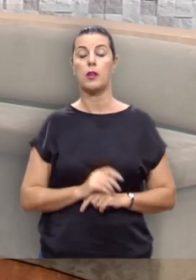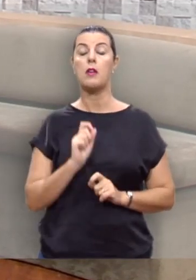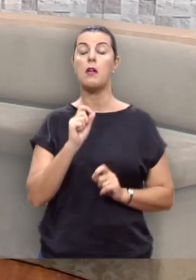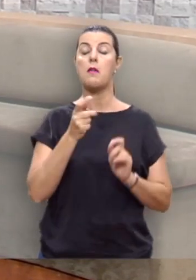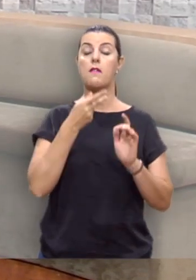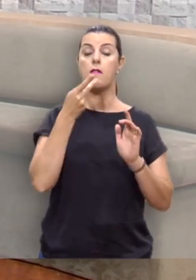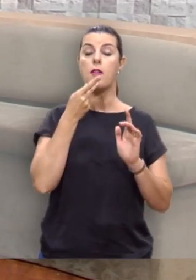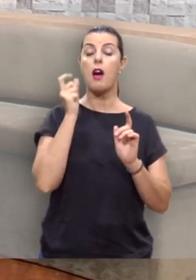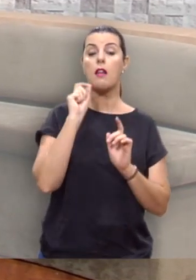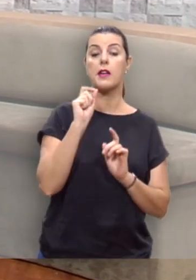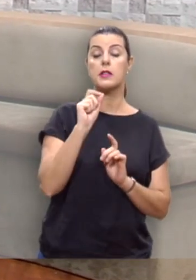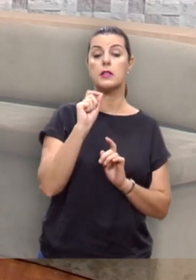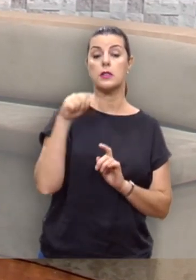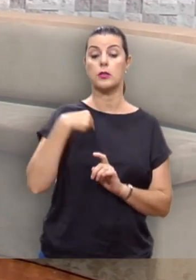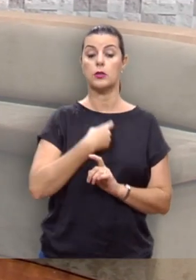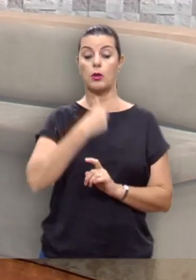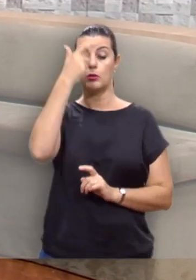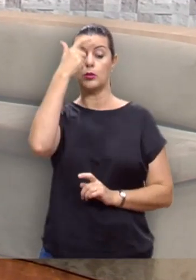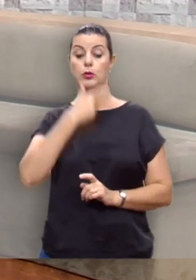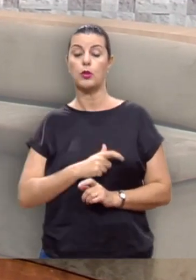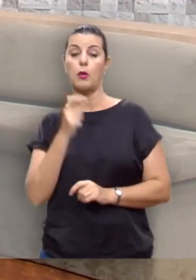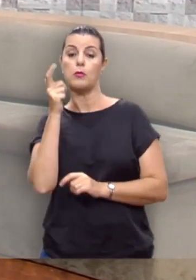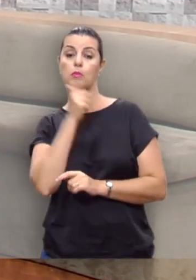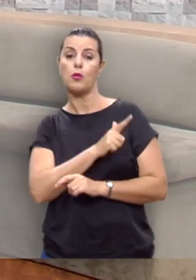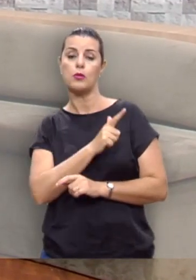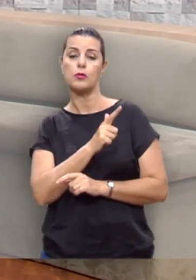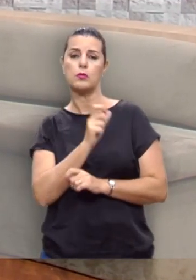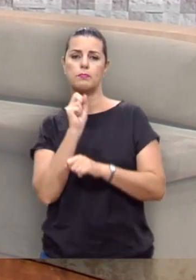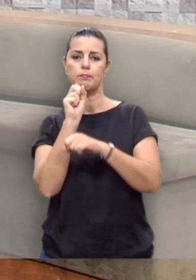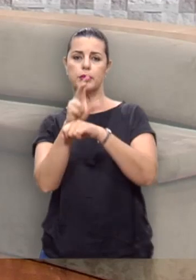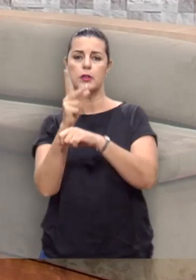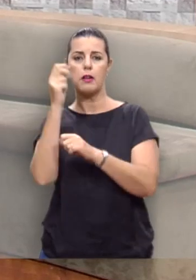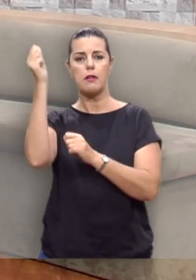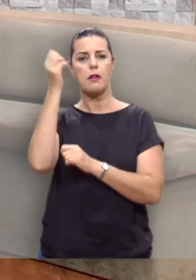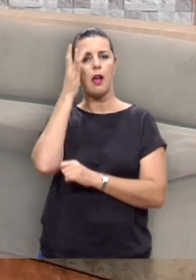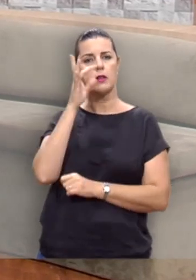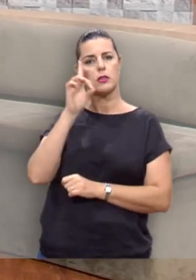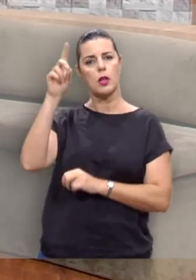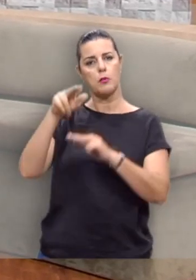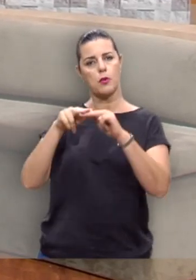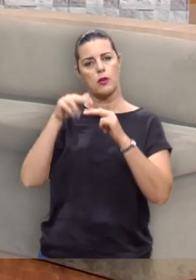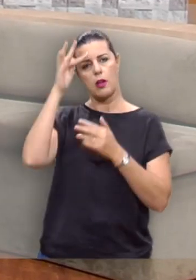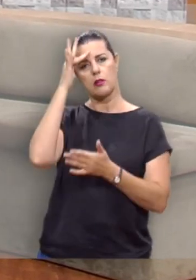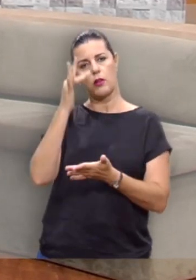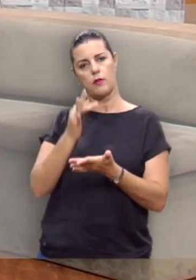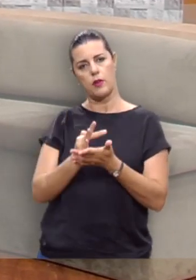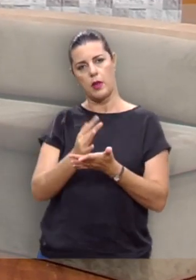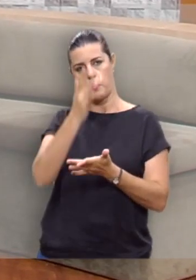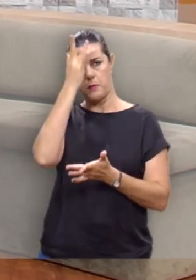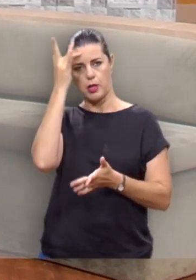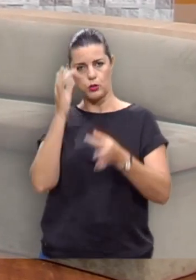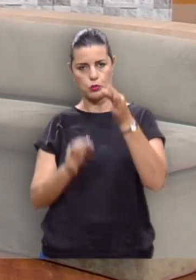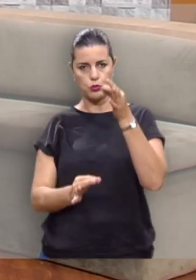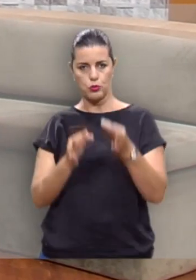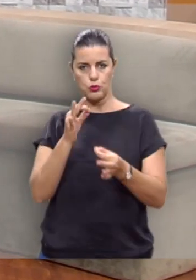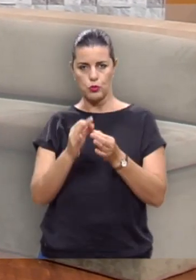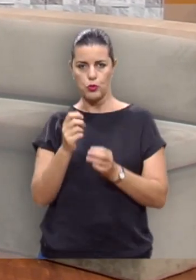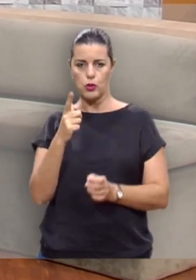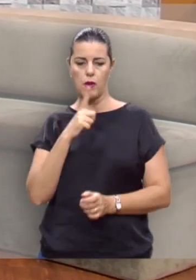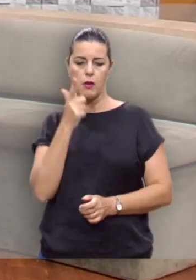que nós somos alcançados pela graça de Deus, pela fé, porque o justo